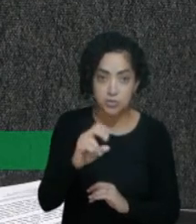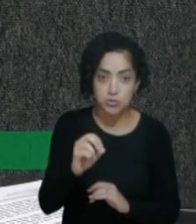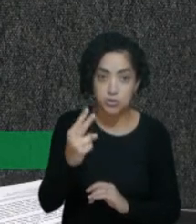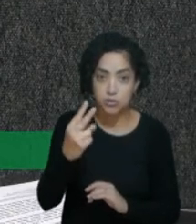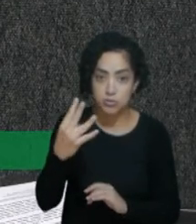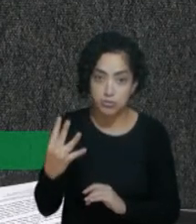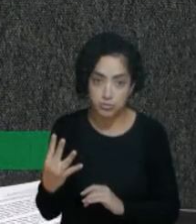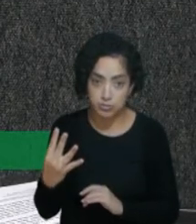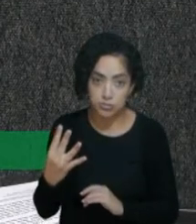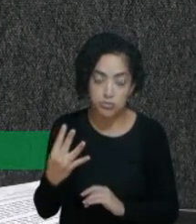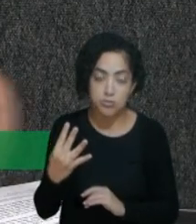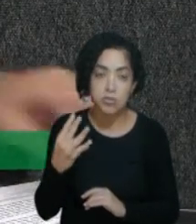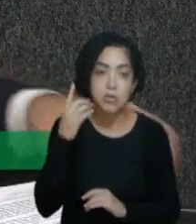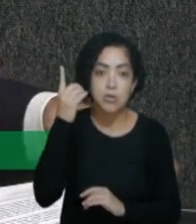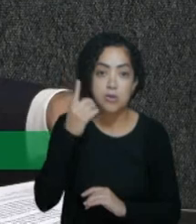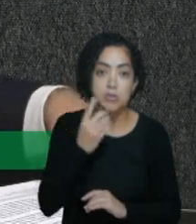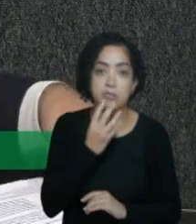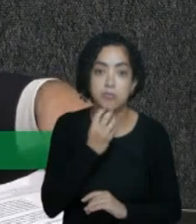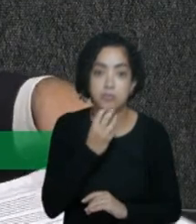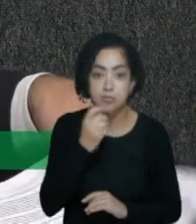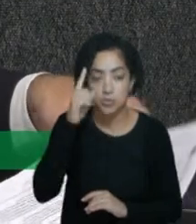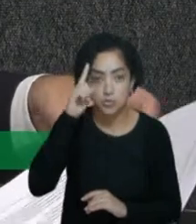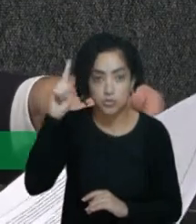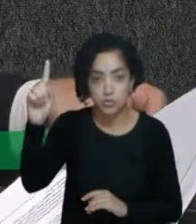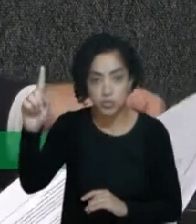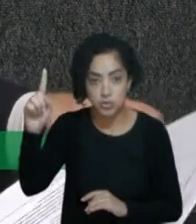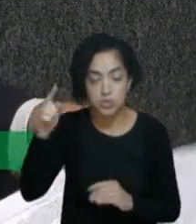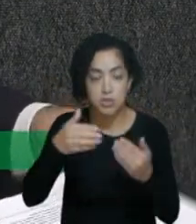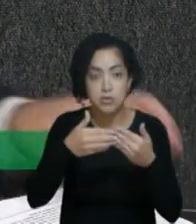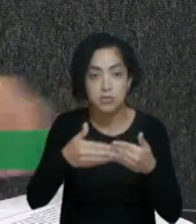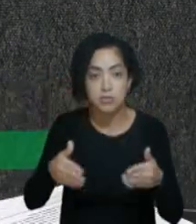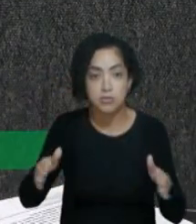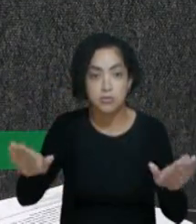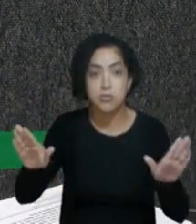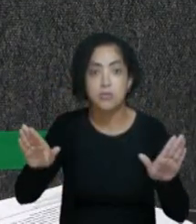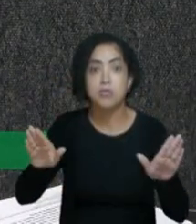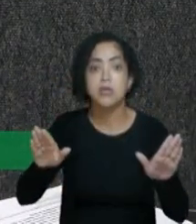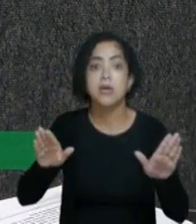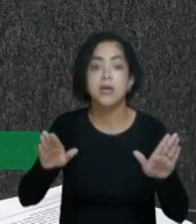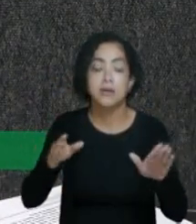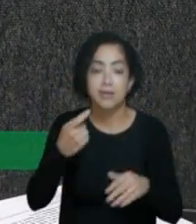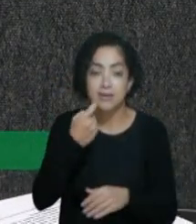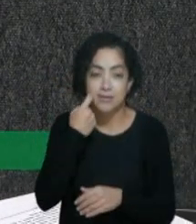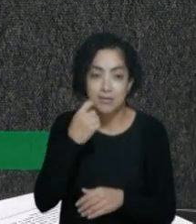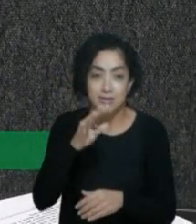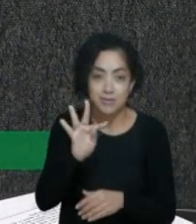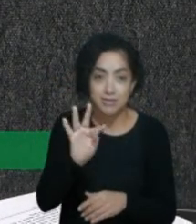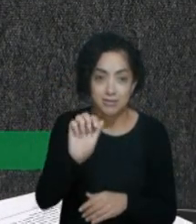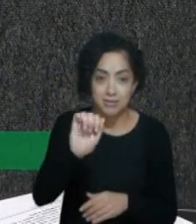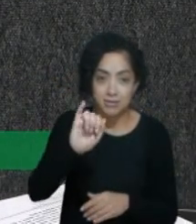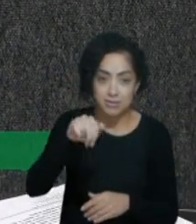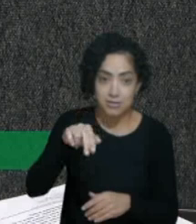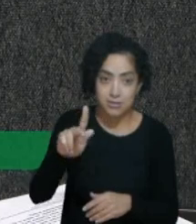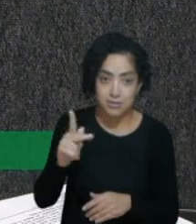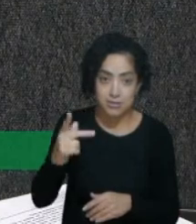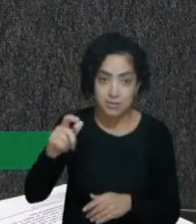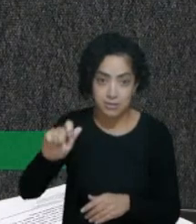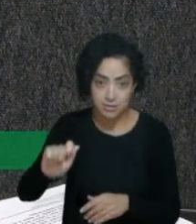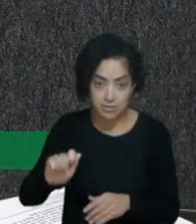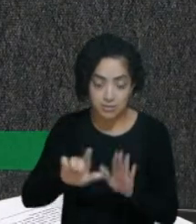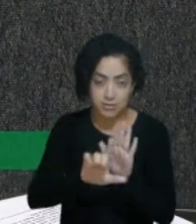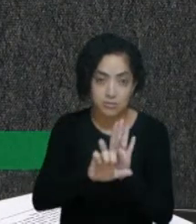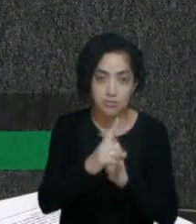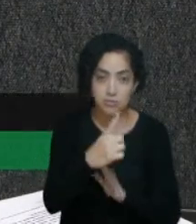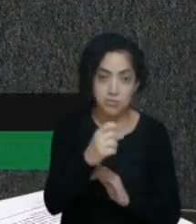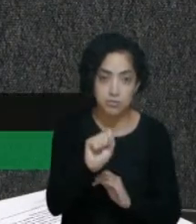de autoria Deputado Marquito que institui o dia Estadual da abertura da safra da Tainha e altera o anexo único da lei